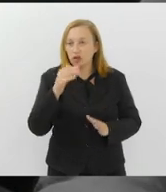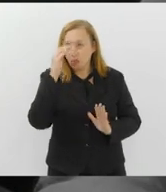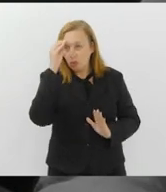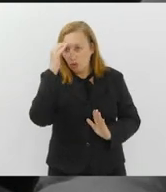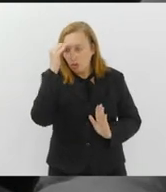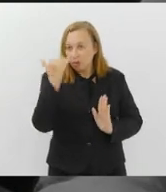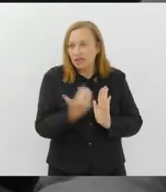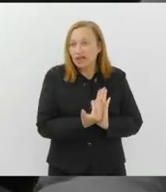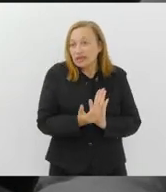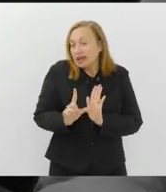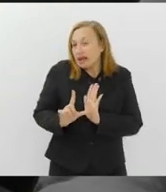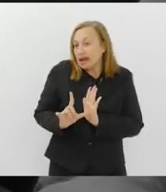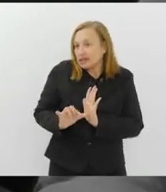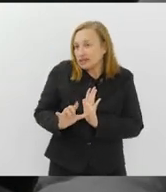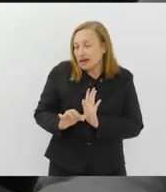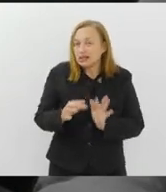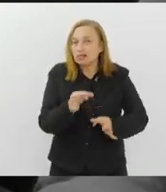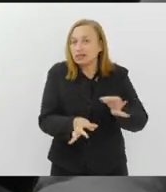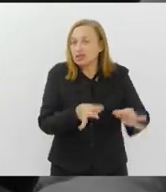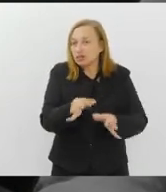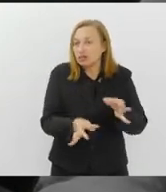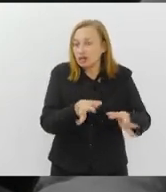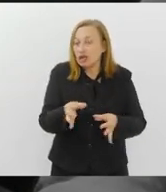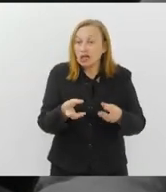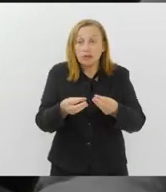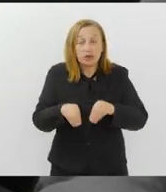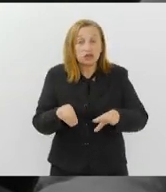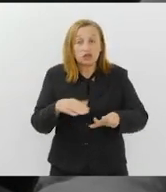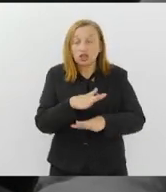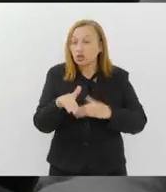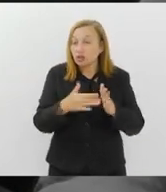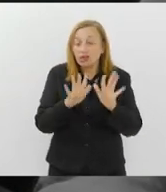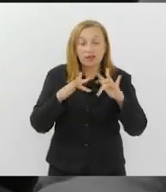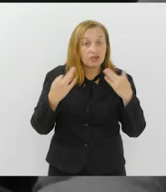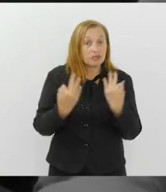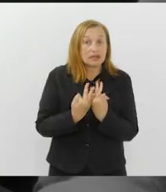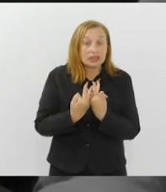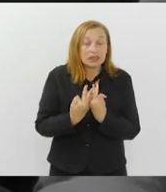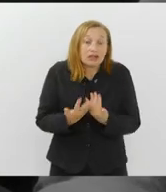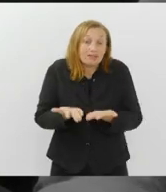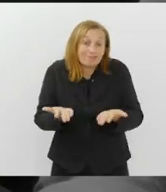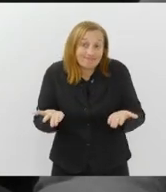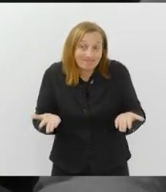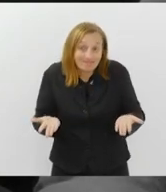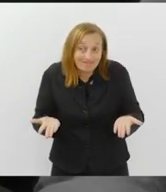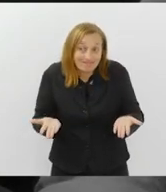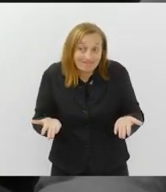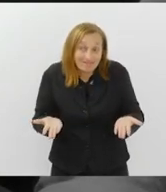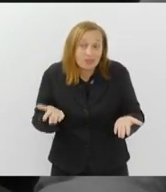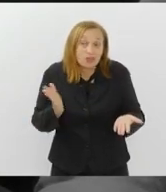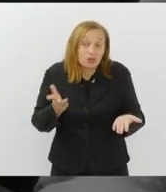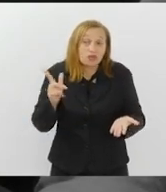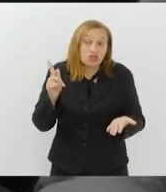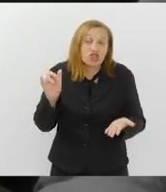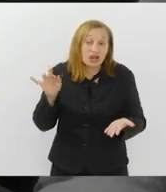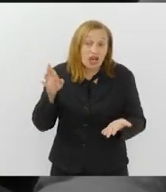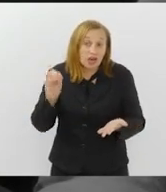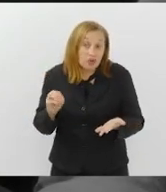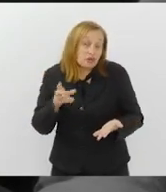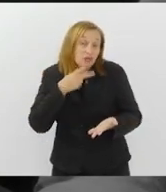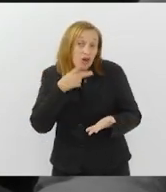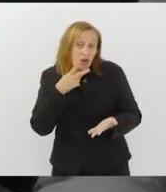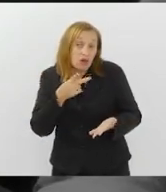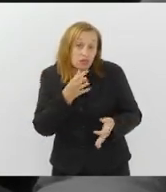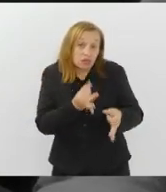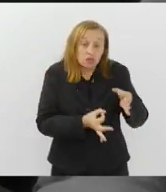o tratamento, ele afeta a família inteira e, enfim, como o Geraldo acabou de dizer, como os